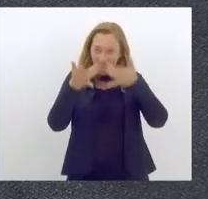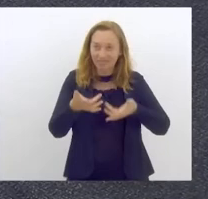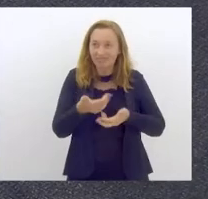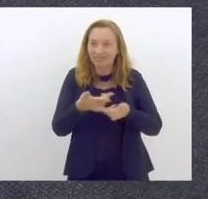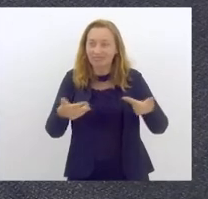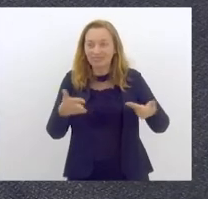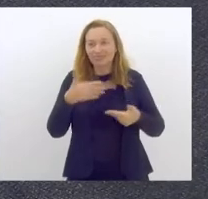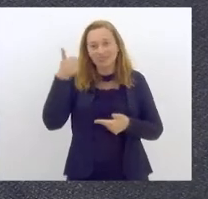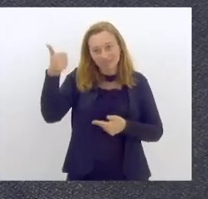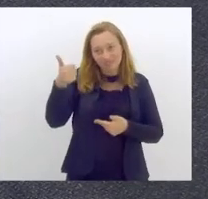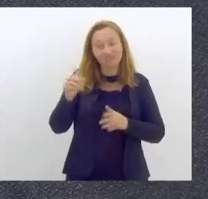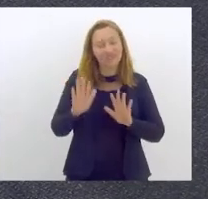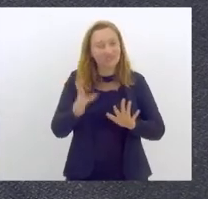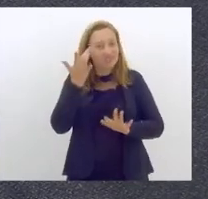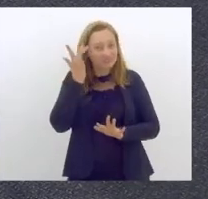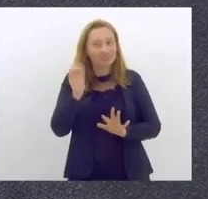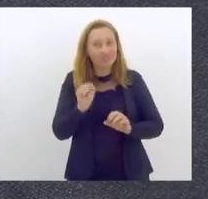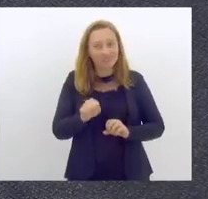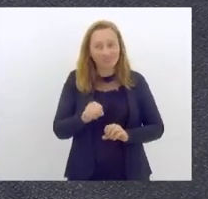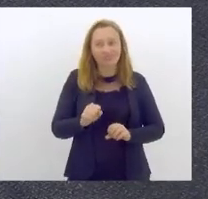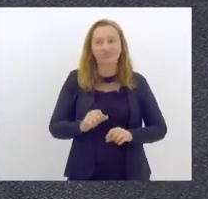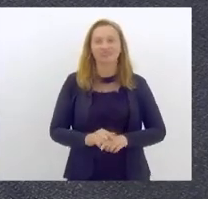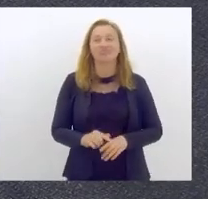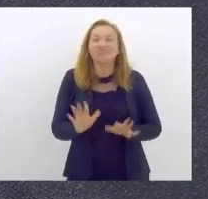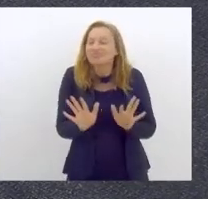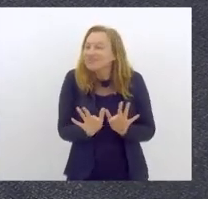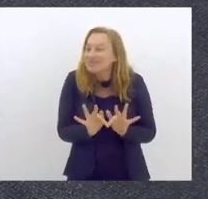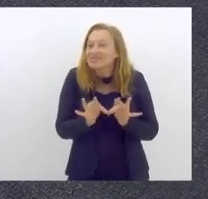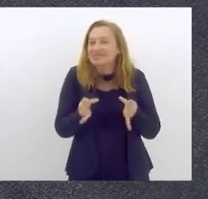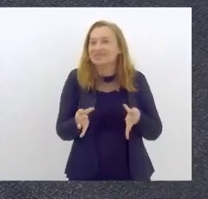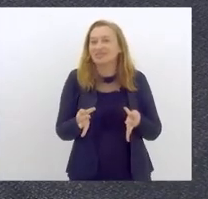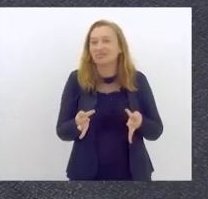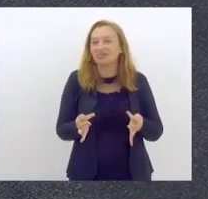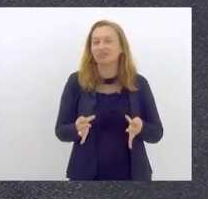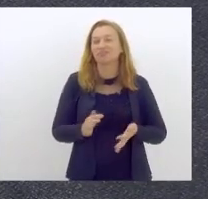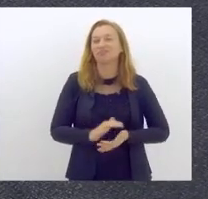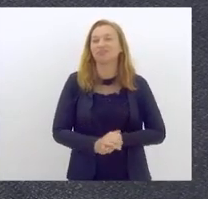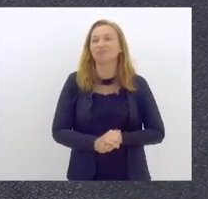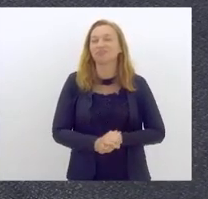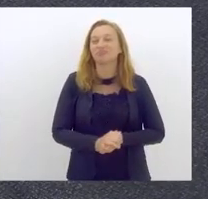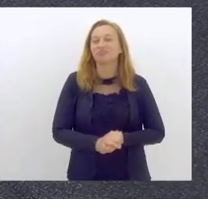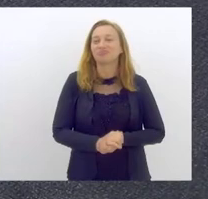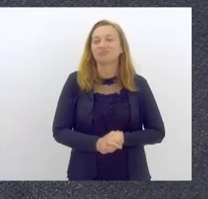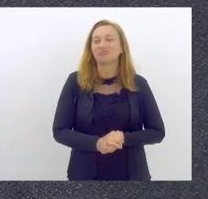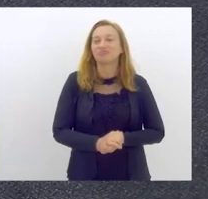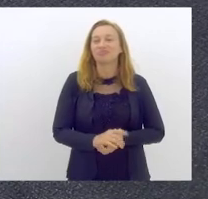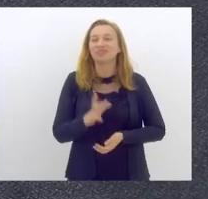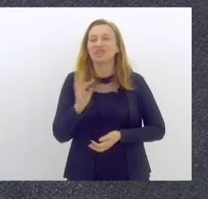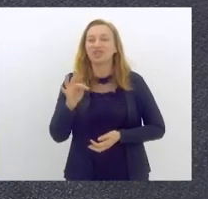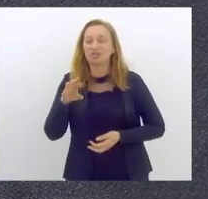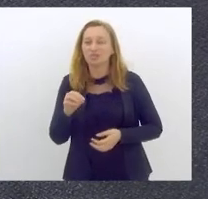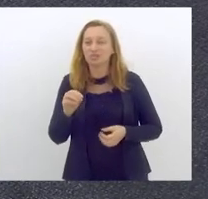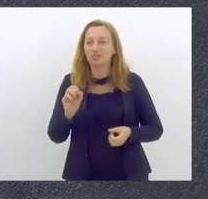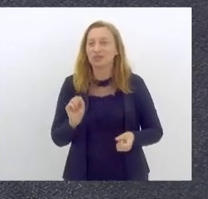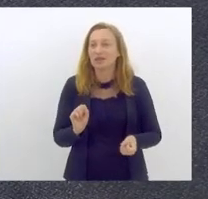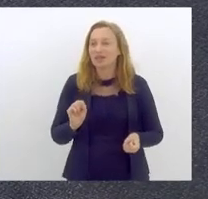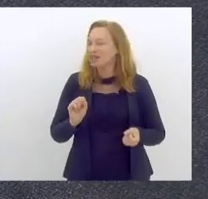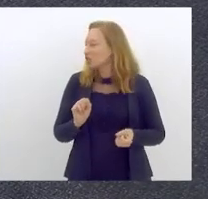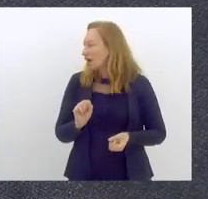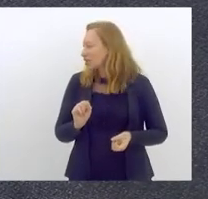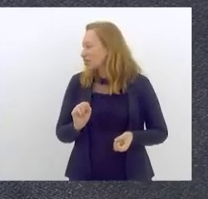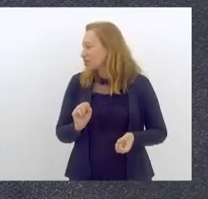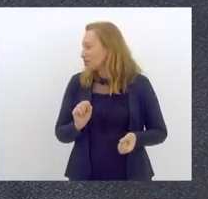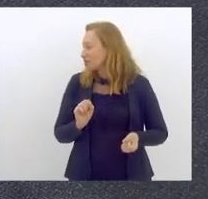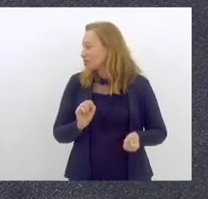coisas para melhorar ainda tem eu acho que sim ela é muito simples ela fala assim no ritmo da estátua aquela brincadeira da Xuxa né